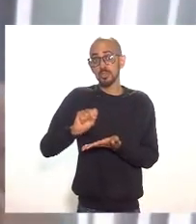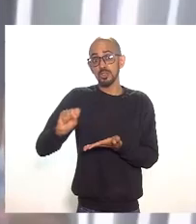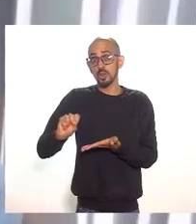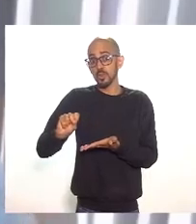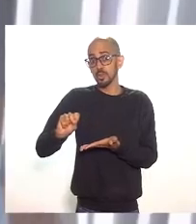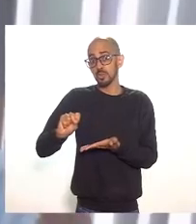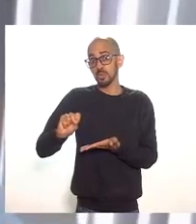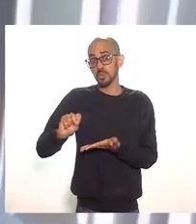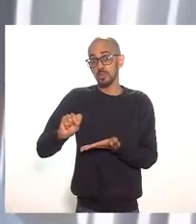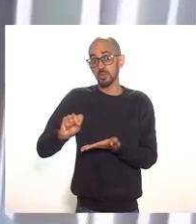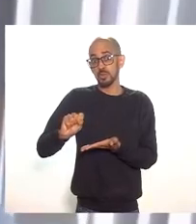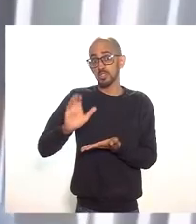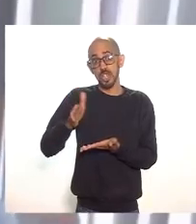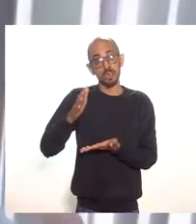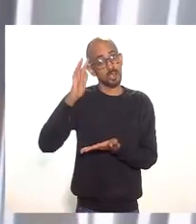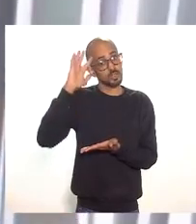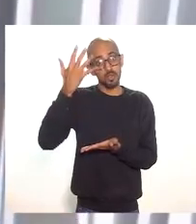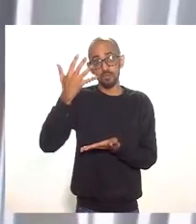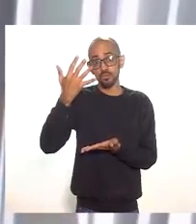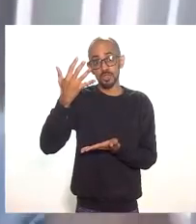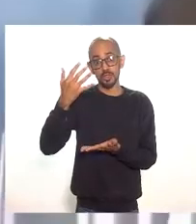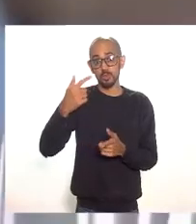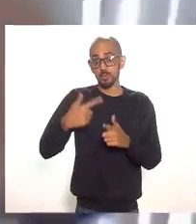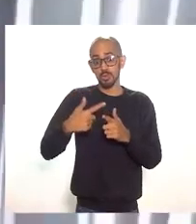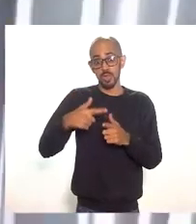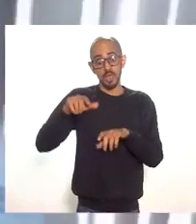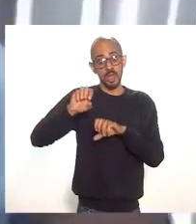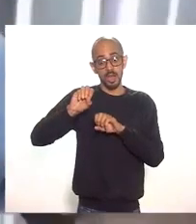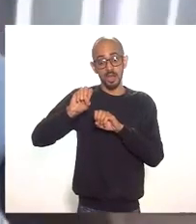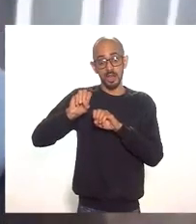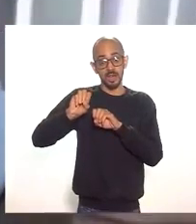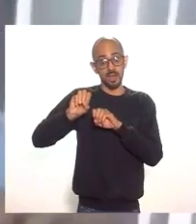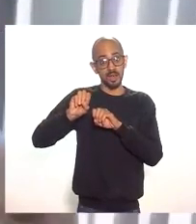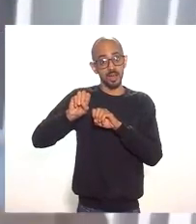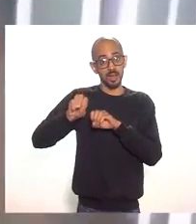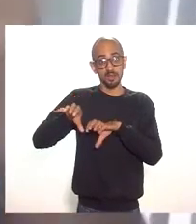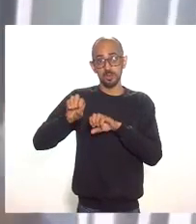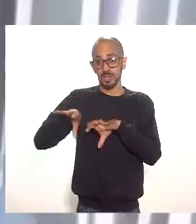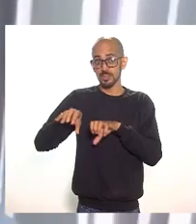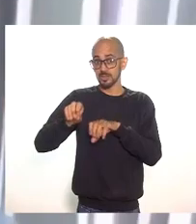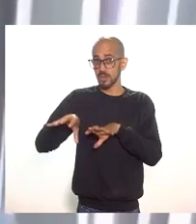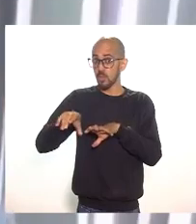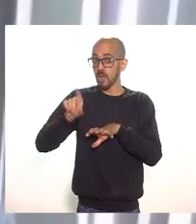Constituição de 88 definiu a educação assim, como uma atividade